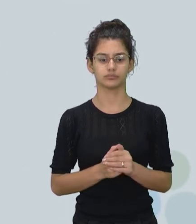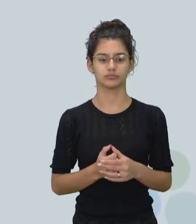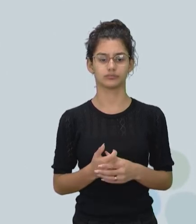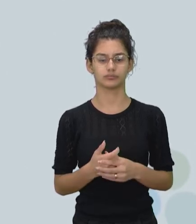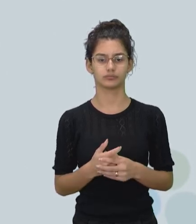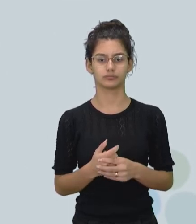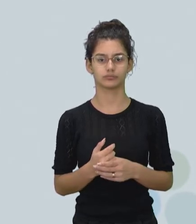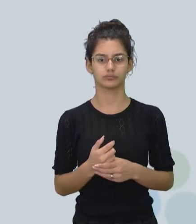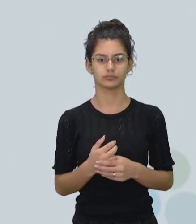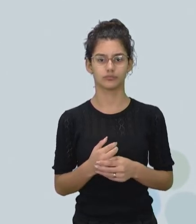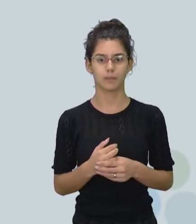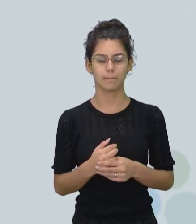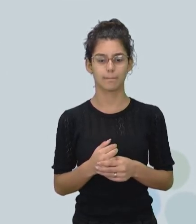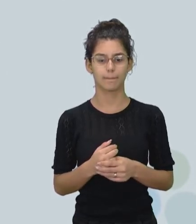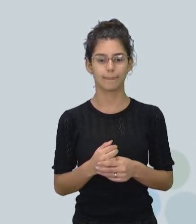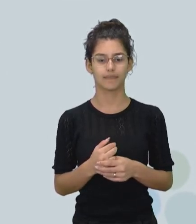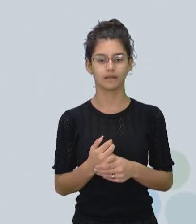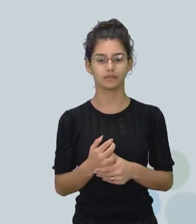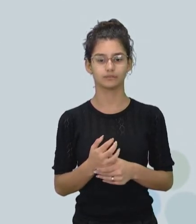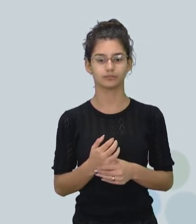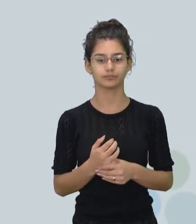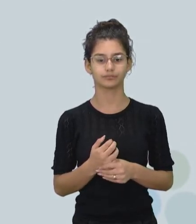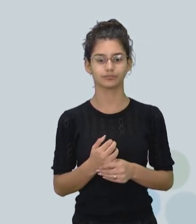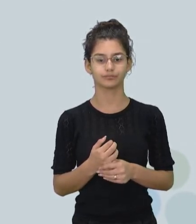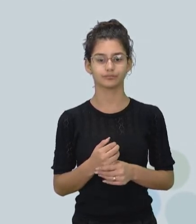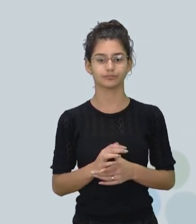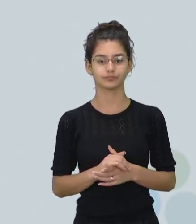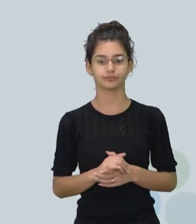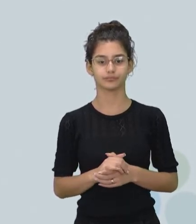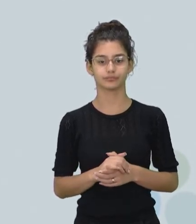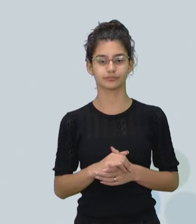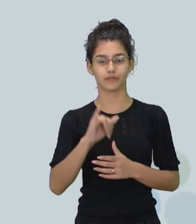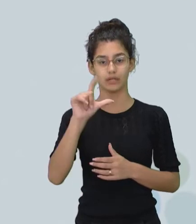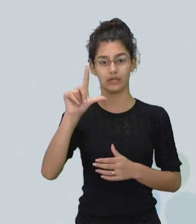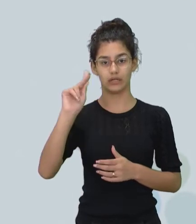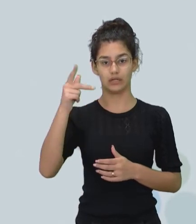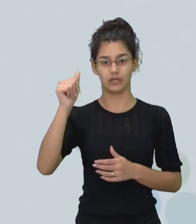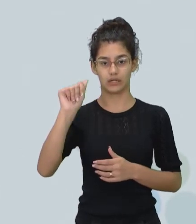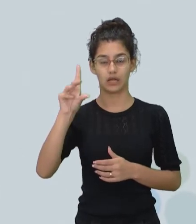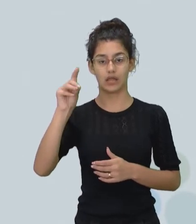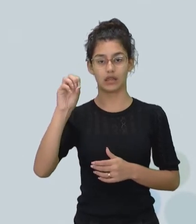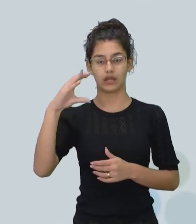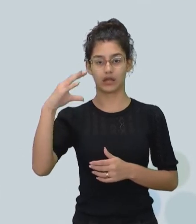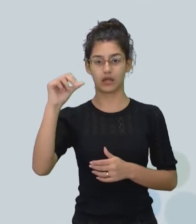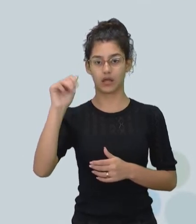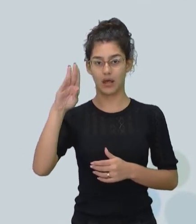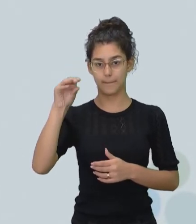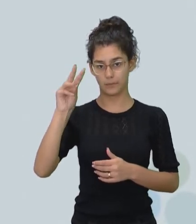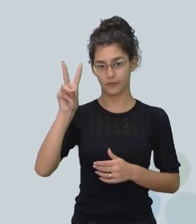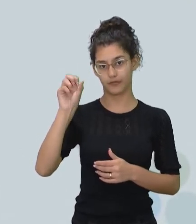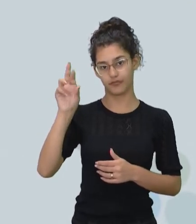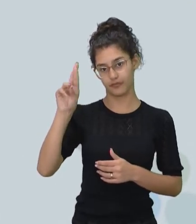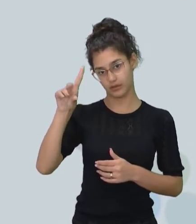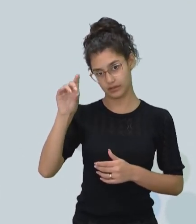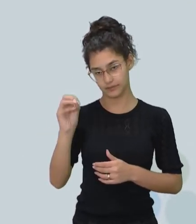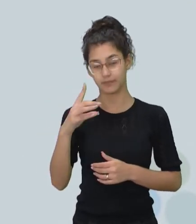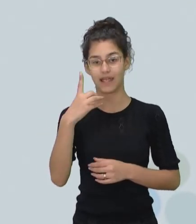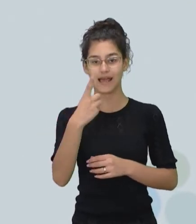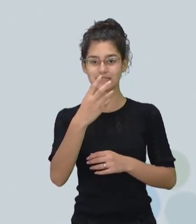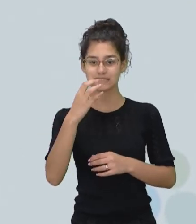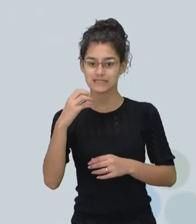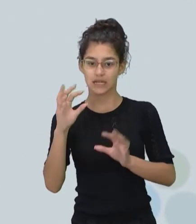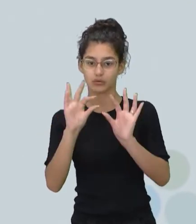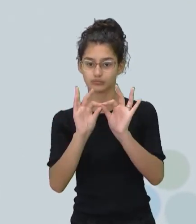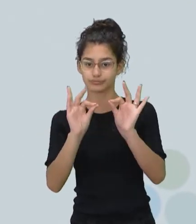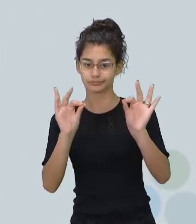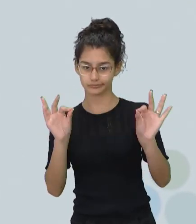caneta. Ó, aqui é a ilha de Cabo Verde. Então, as 100 léguas da ilha de Cabo